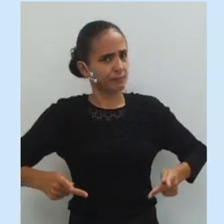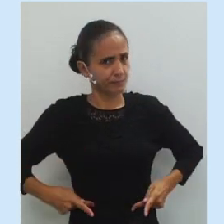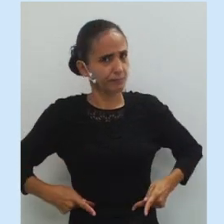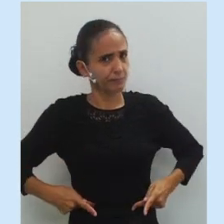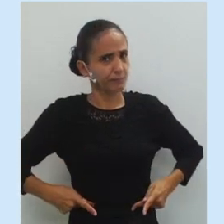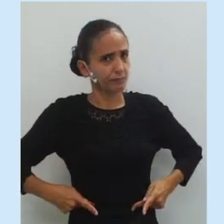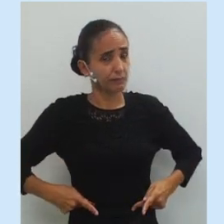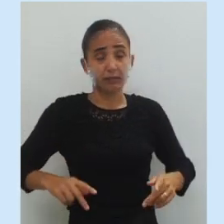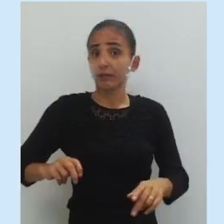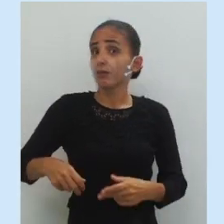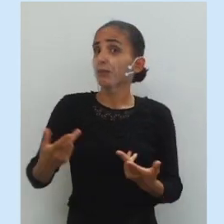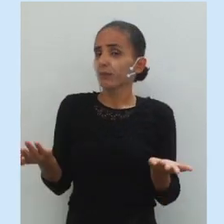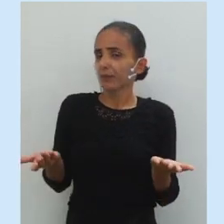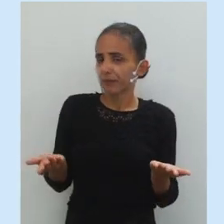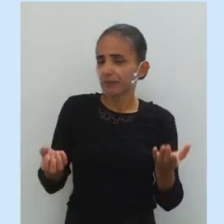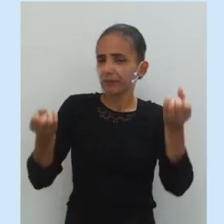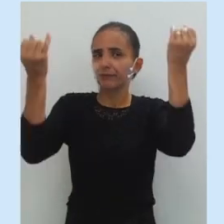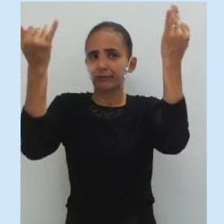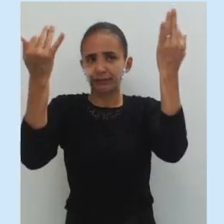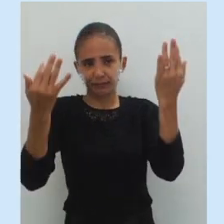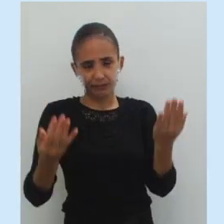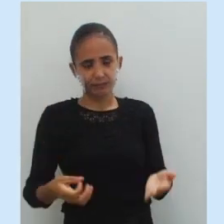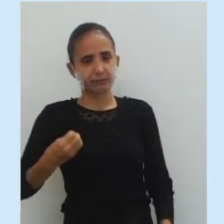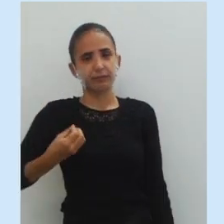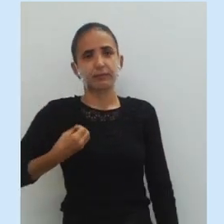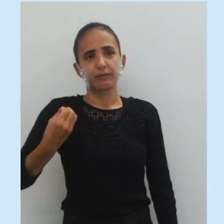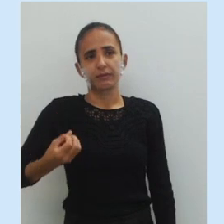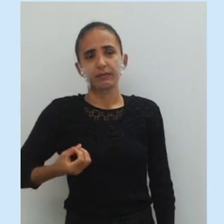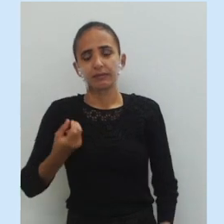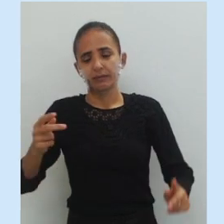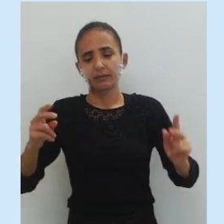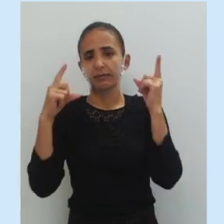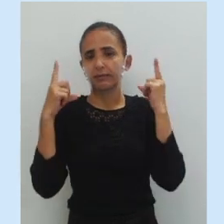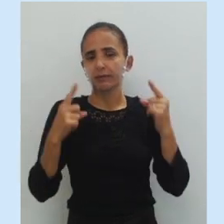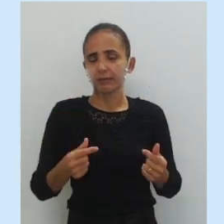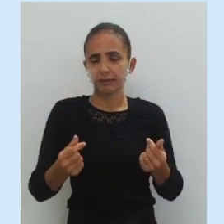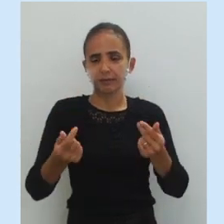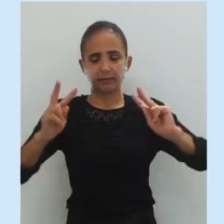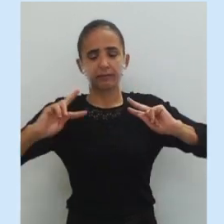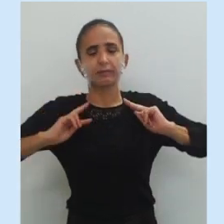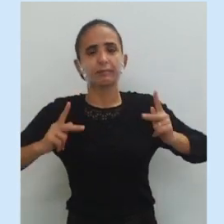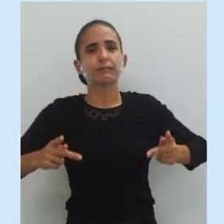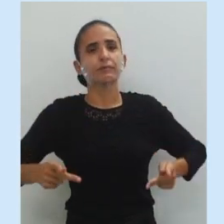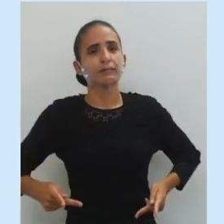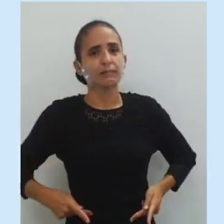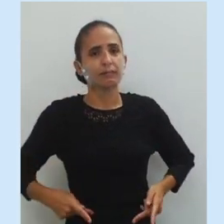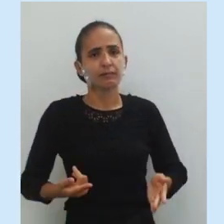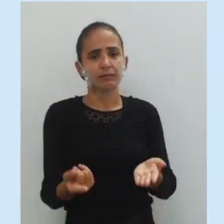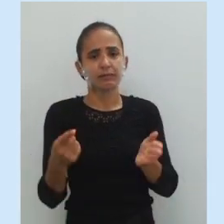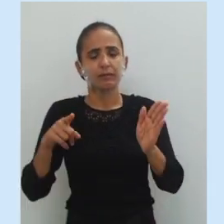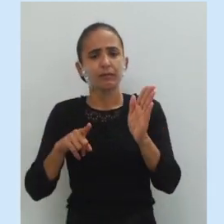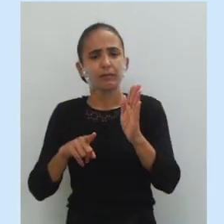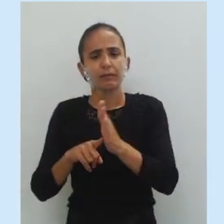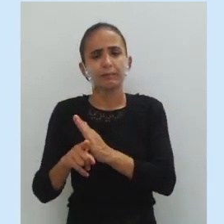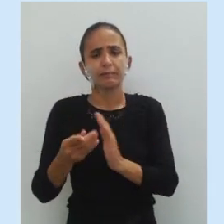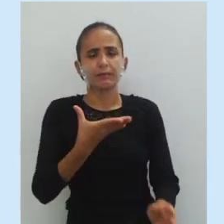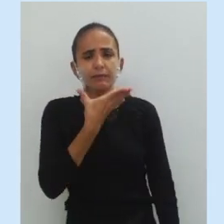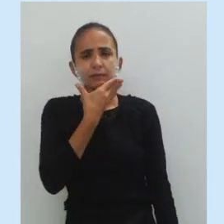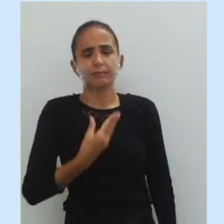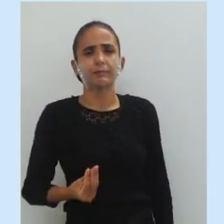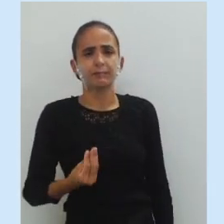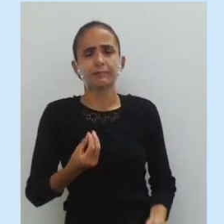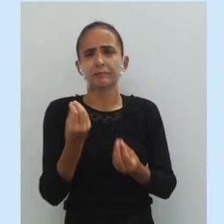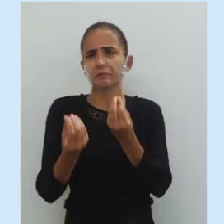né? Quando eu falo da existência de capital humano, eu quero falar um pouco aí sobre essa questão do machismo, onde